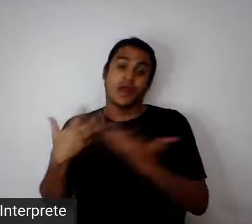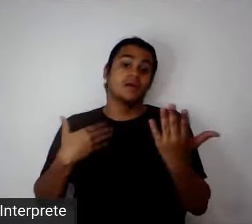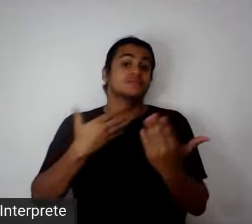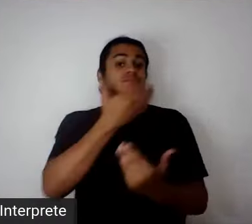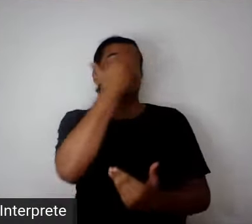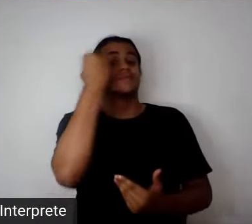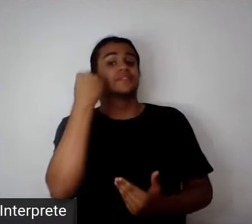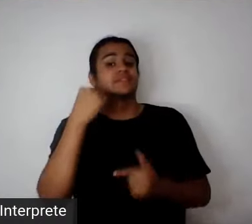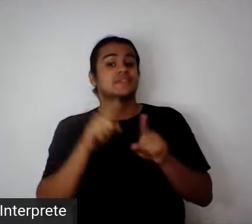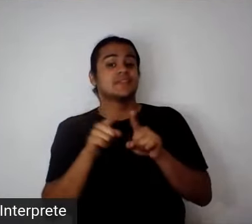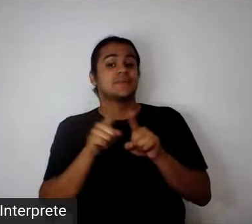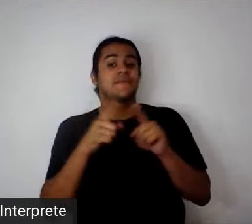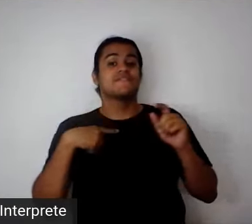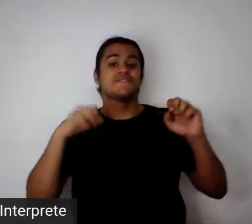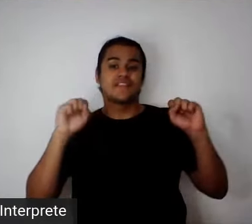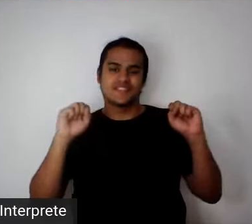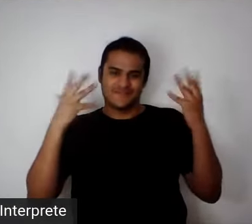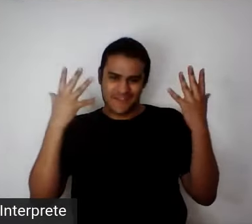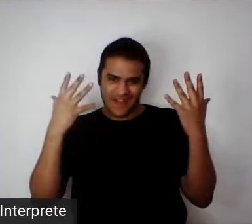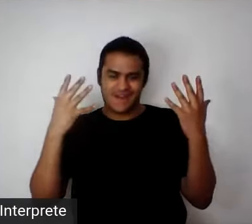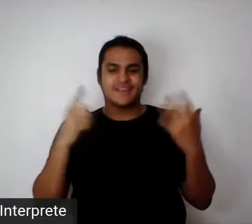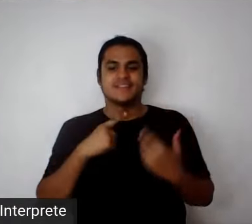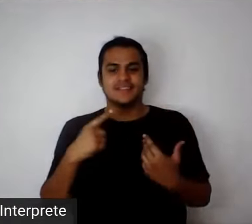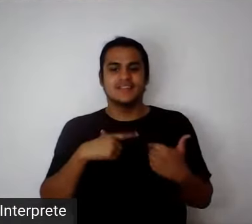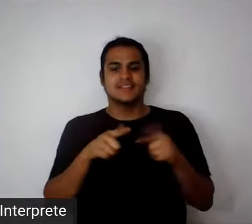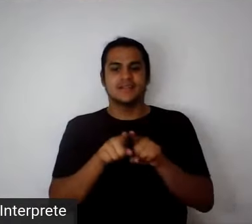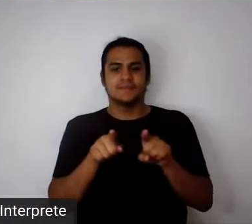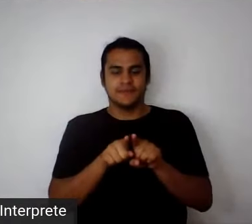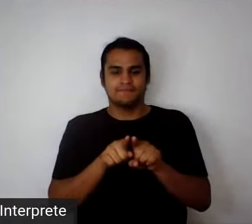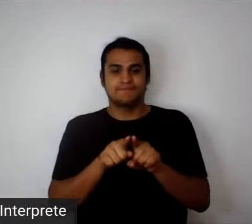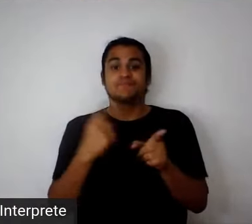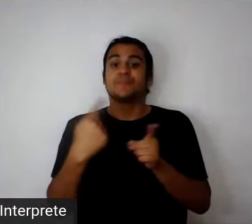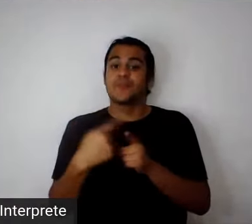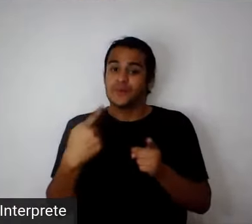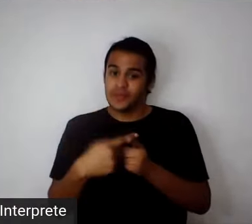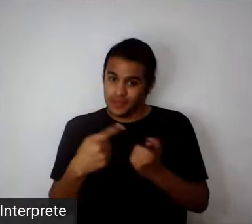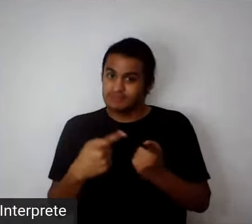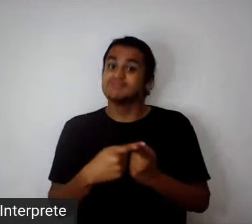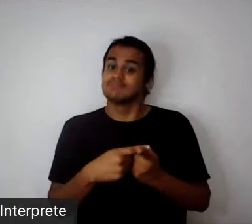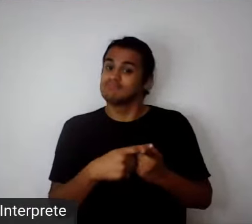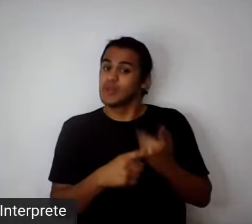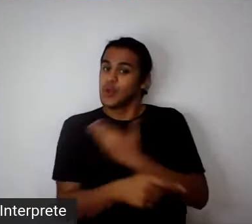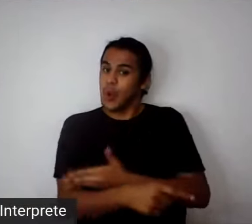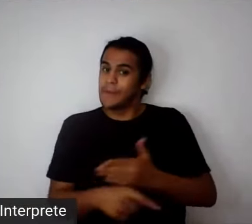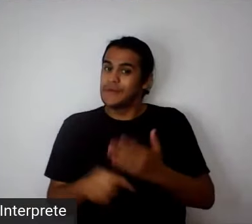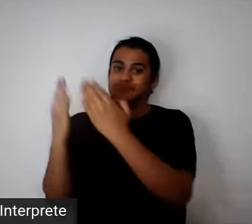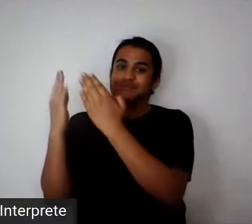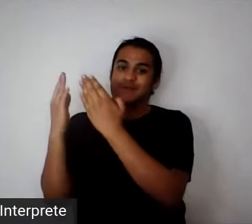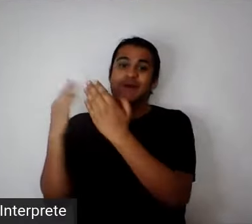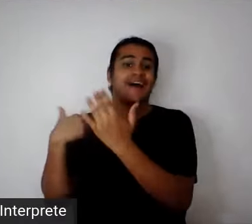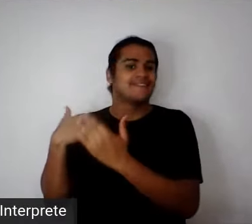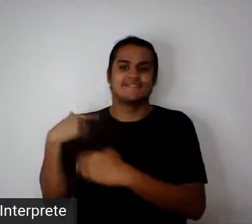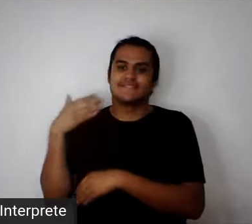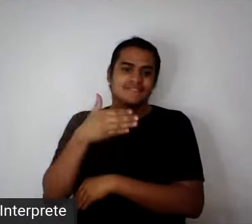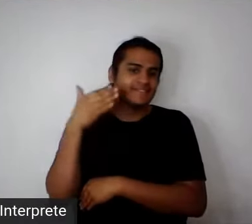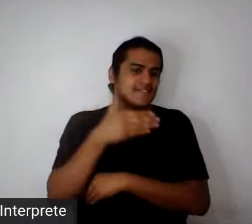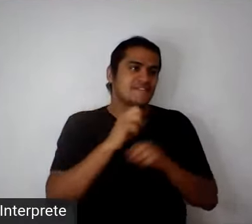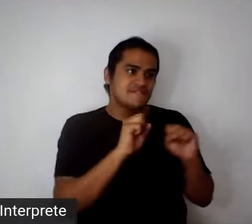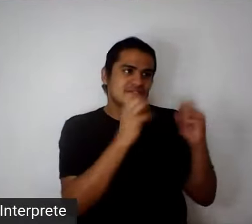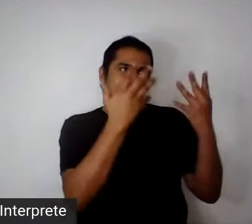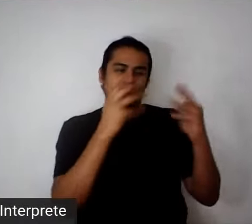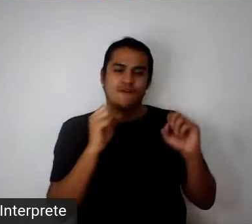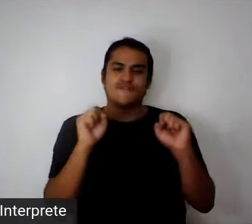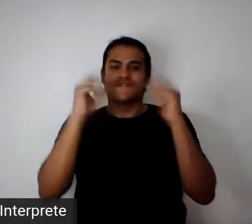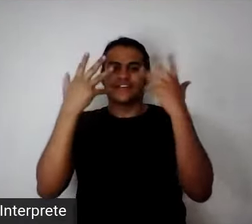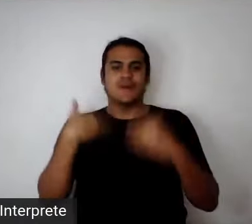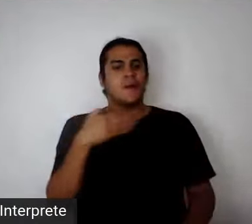né, porque desde então a Maureen passou a frequentar muito mais os festivais que ela gosta tanto, levando partes também